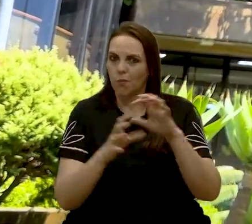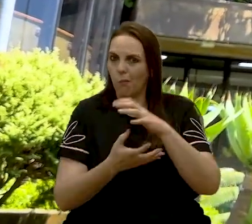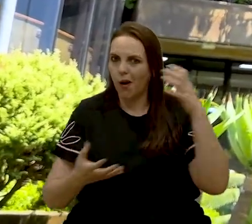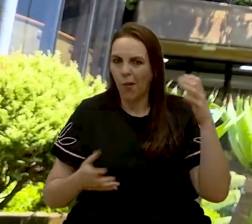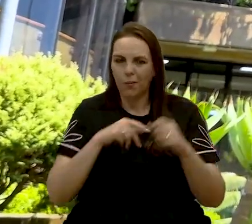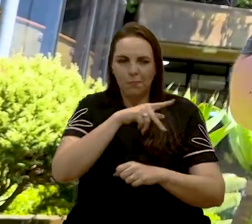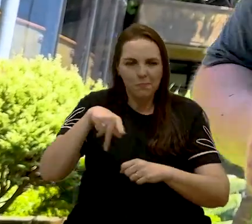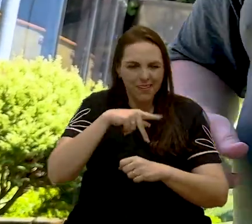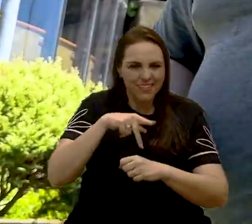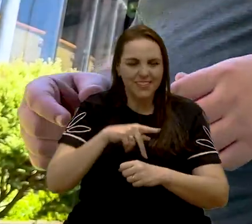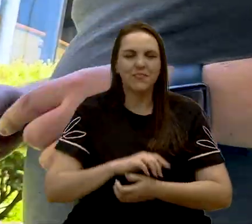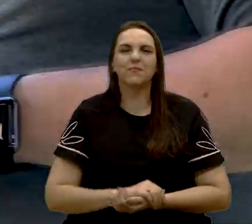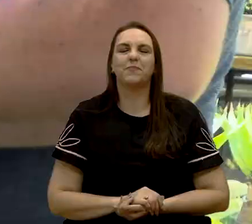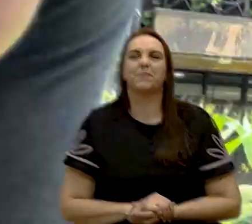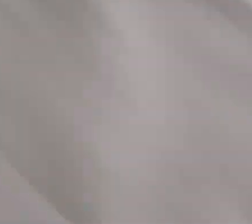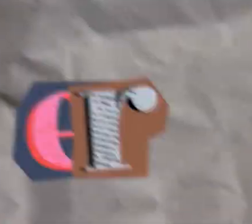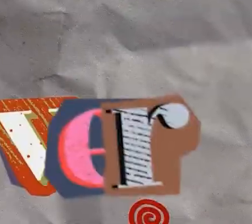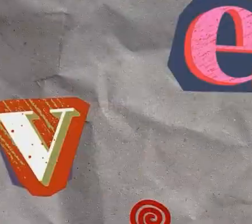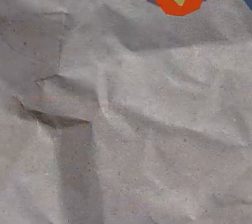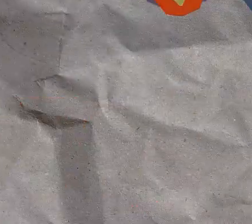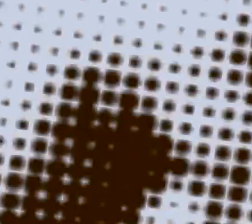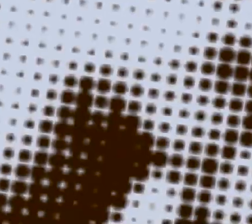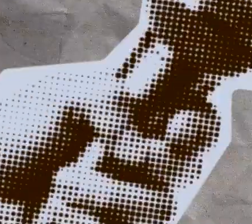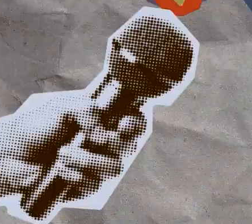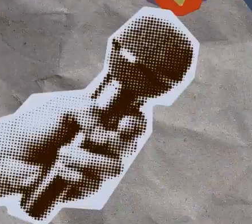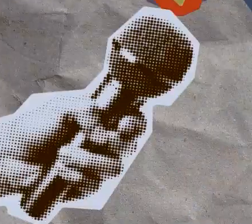maiores eventos do país.